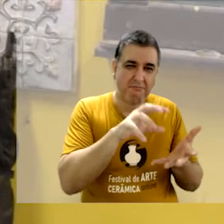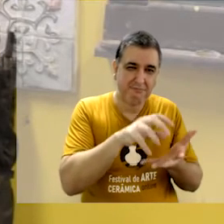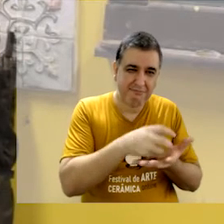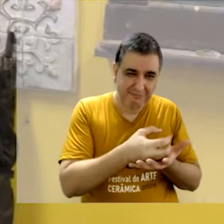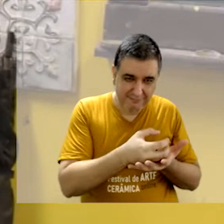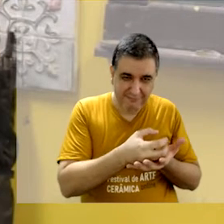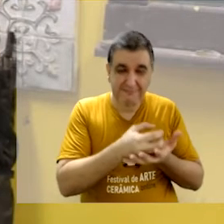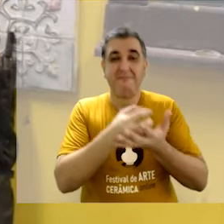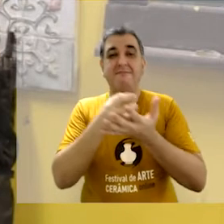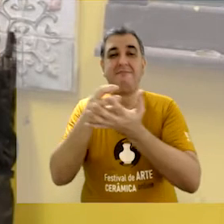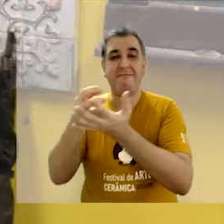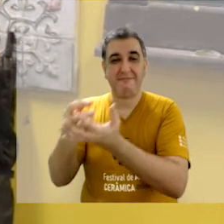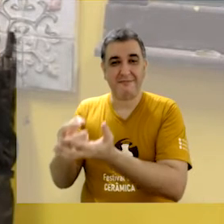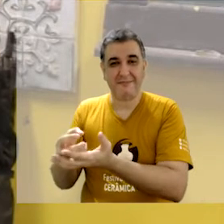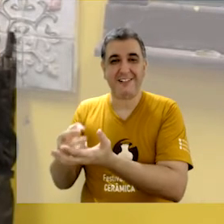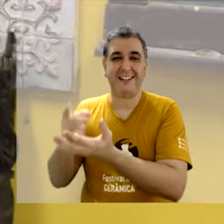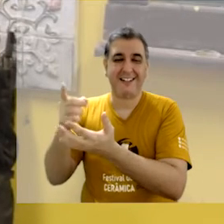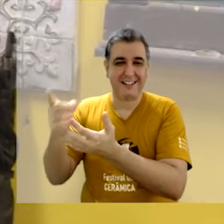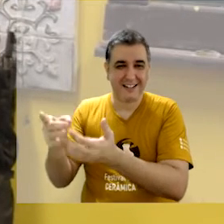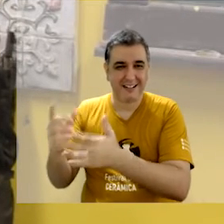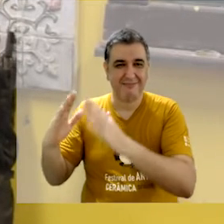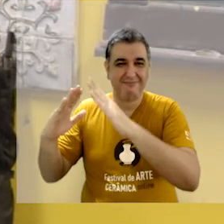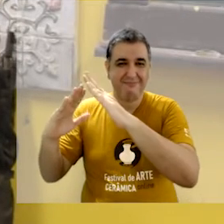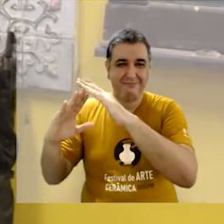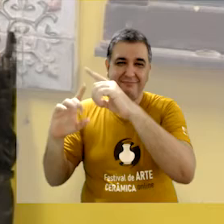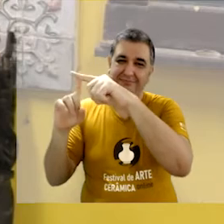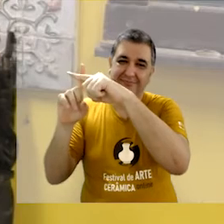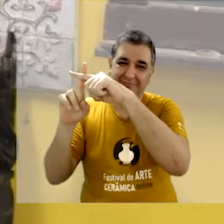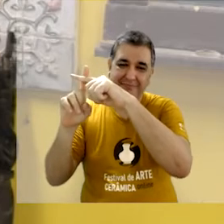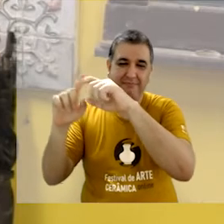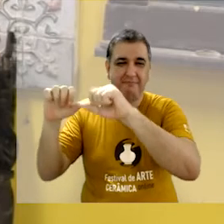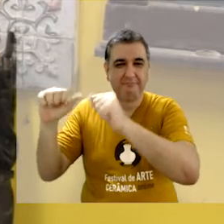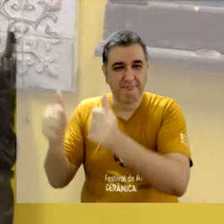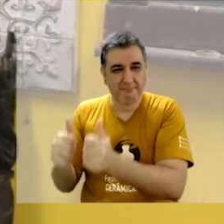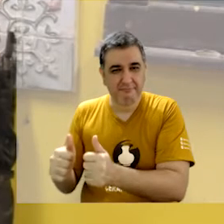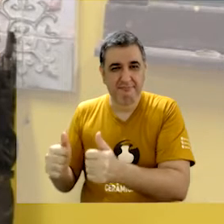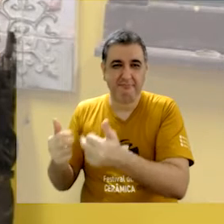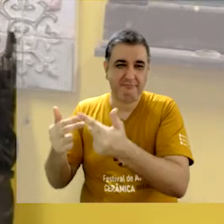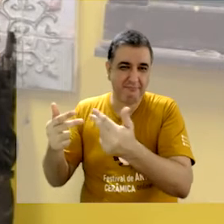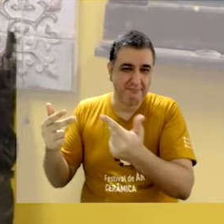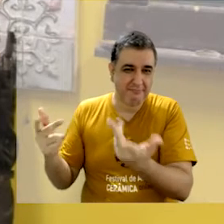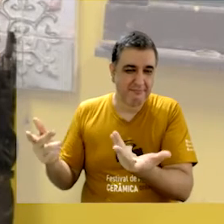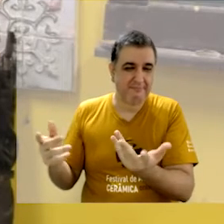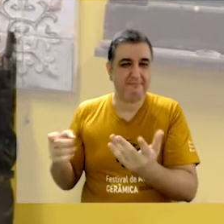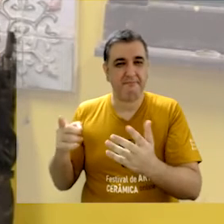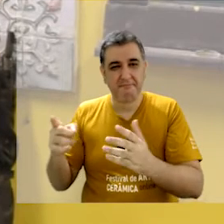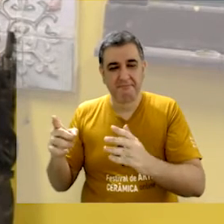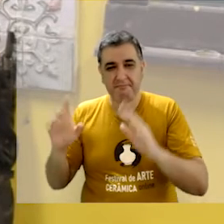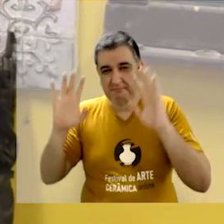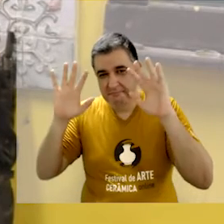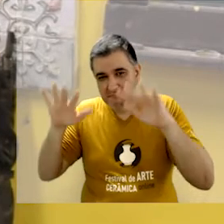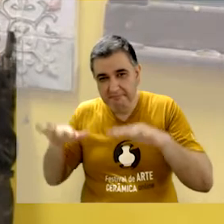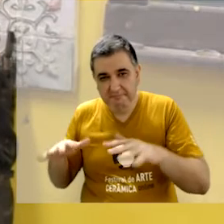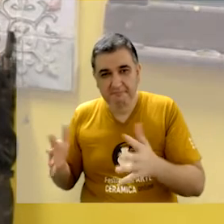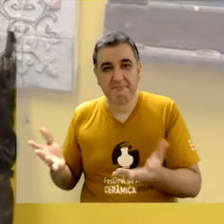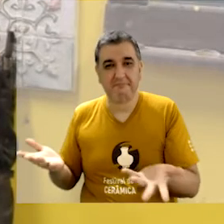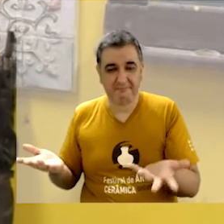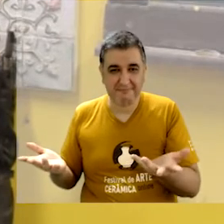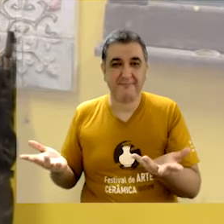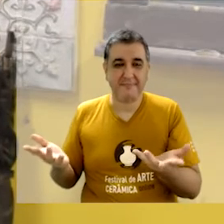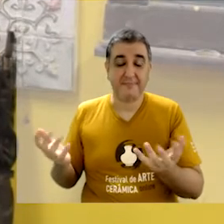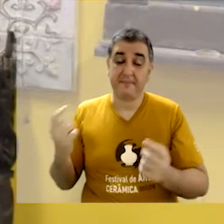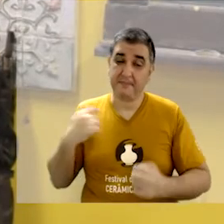a brincadeira e ao mesmo tempo vendo uma coisa sagrada, tudo junto.